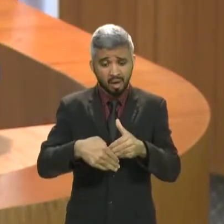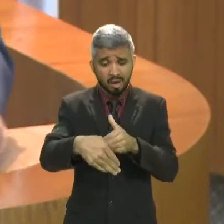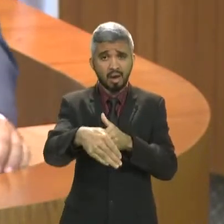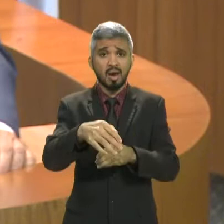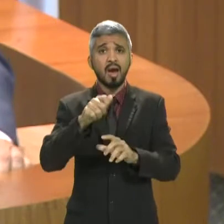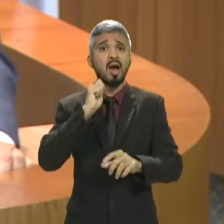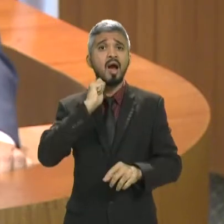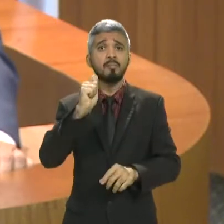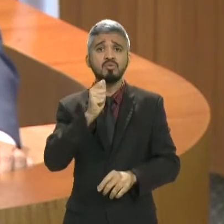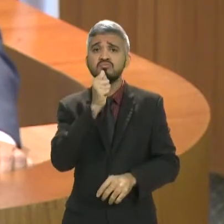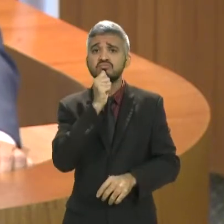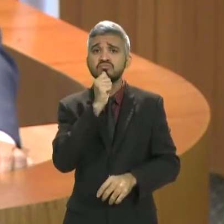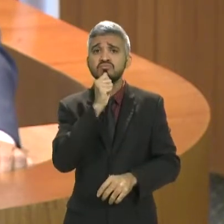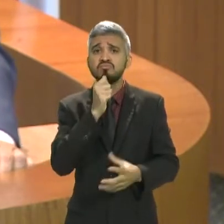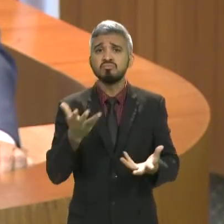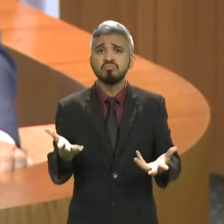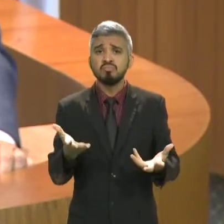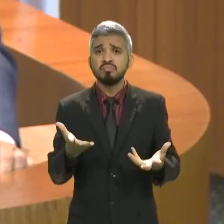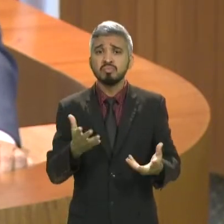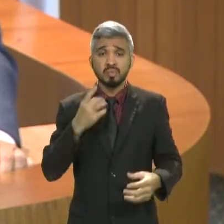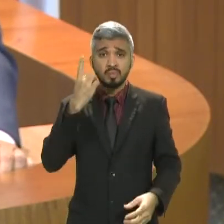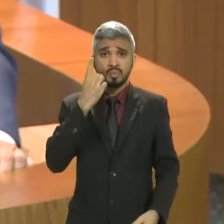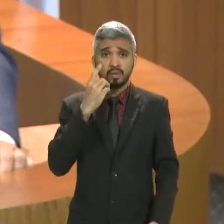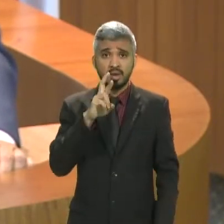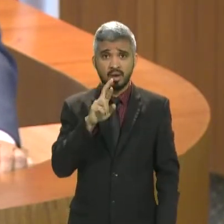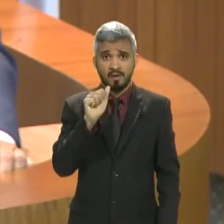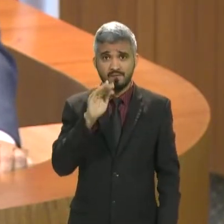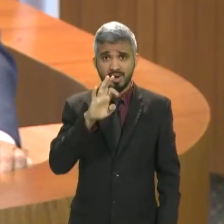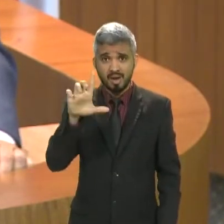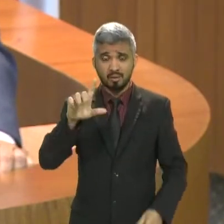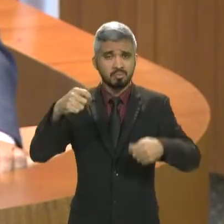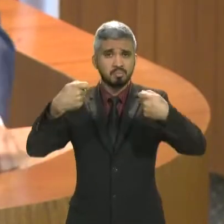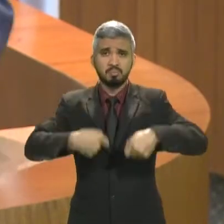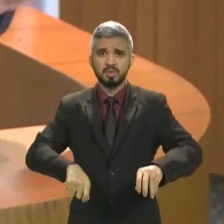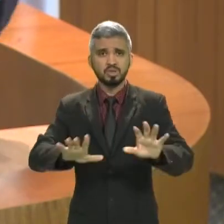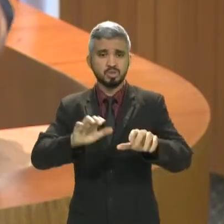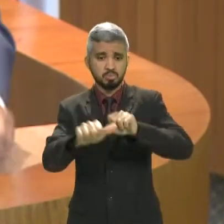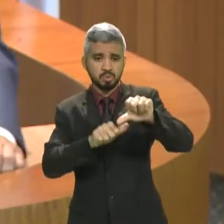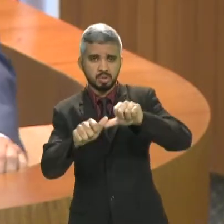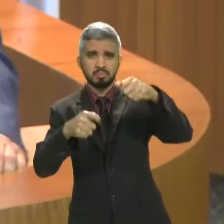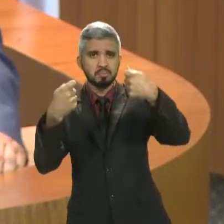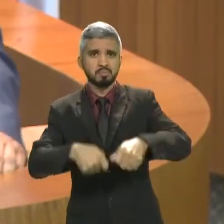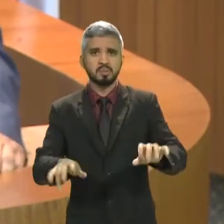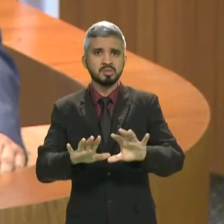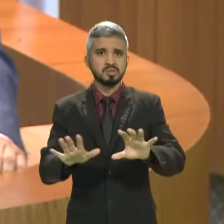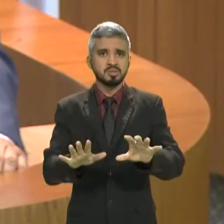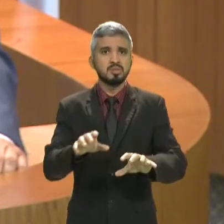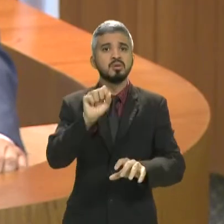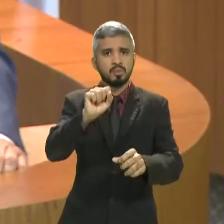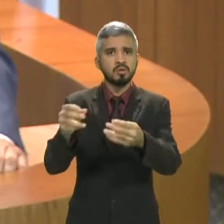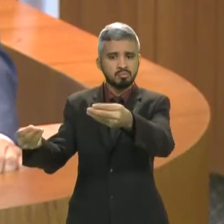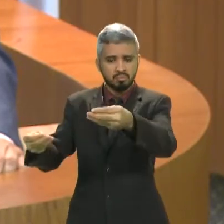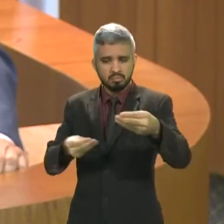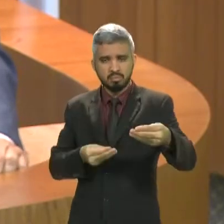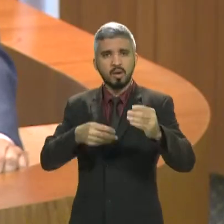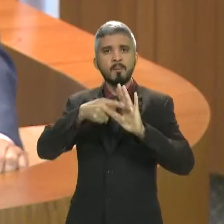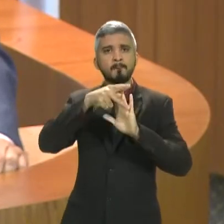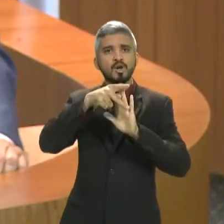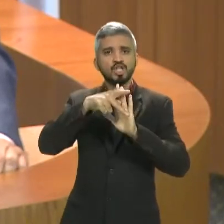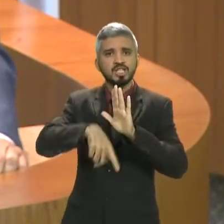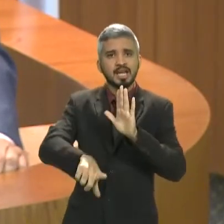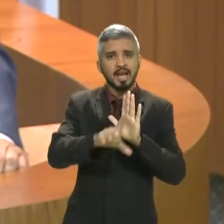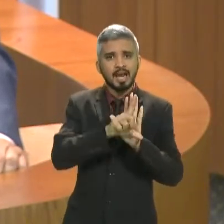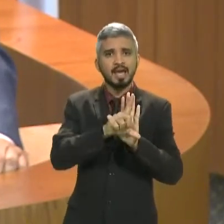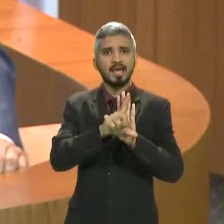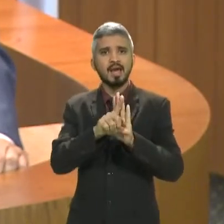Leitor, não se precisa mudar nada para abril, não. Nós podemos fazer agora, mas um projeto de lei que dê dinheiro aqui para os estudantes,